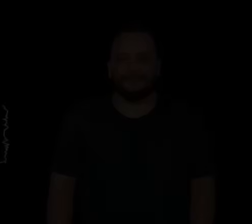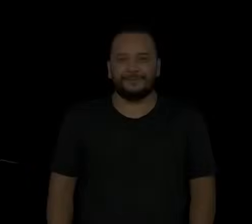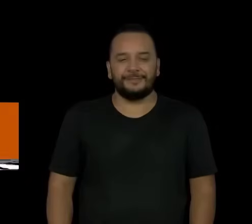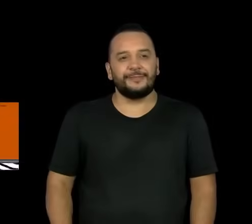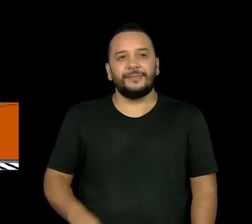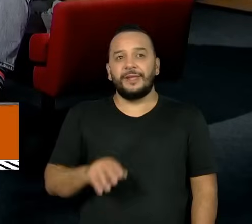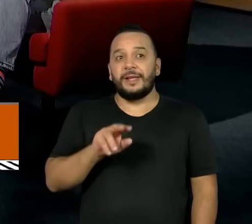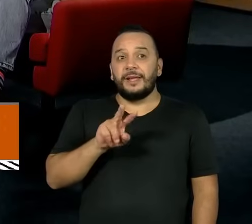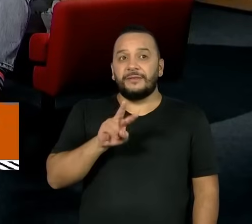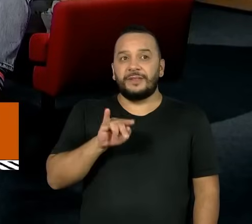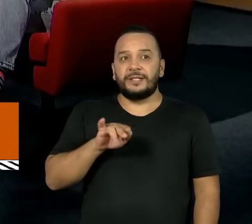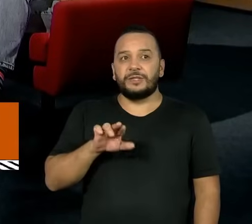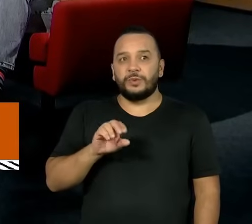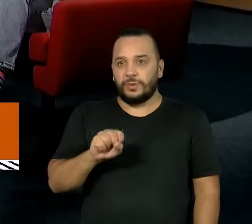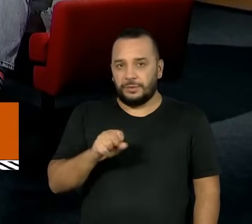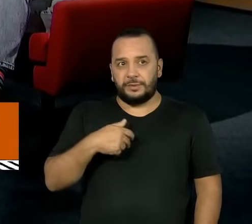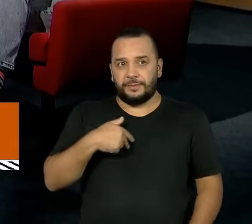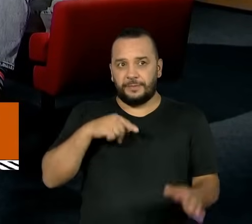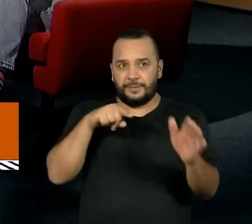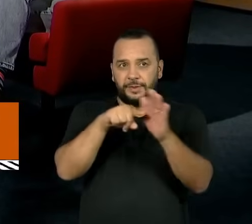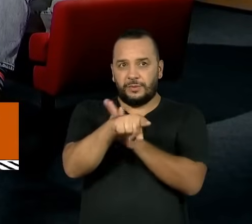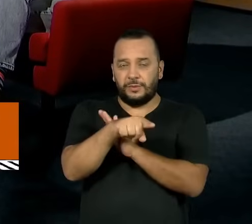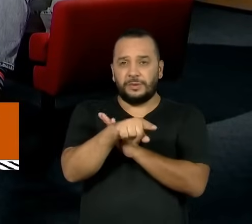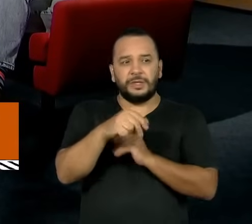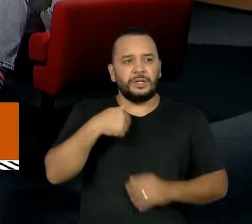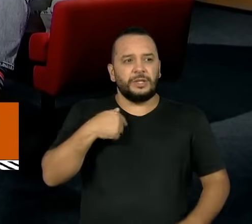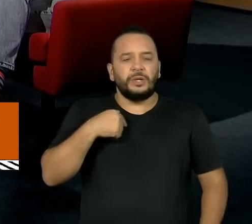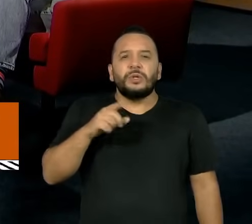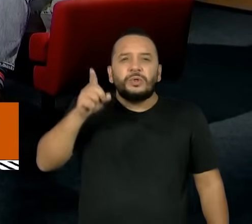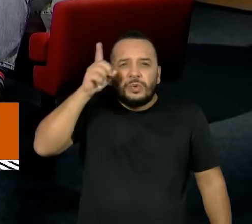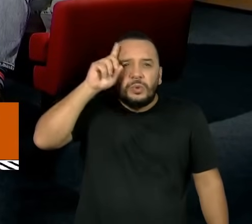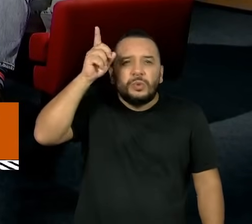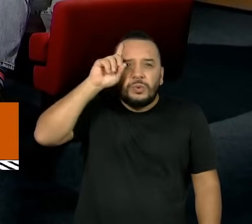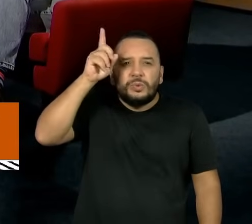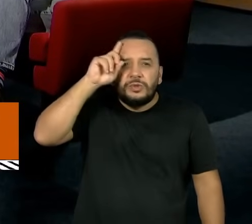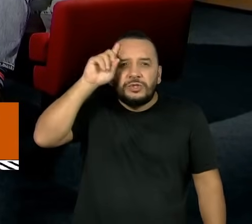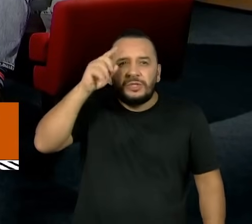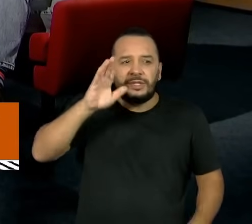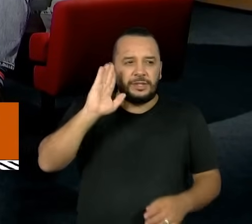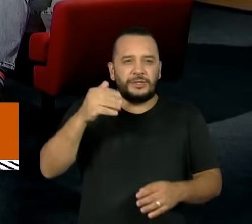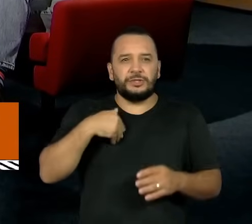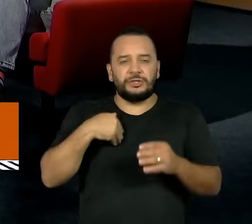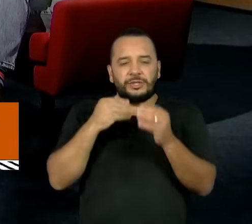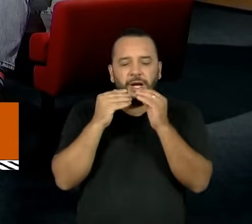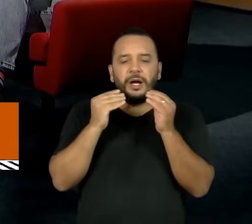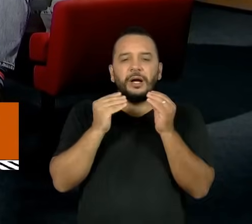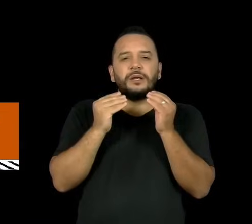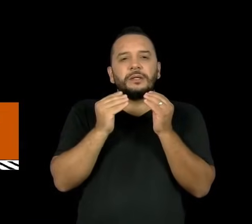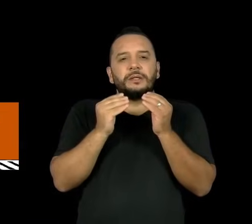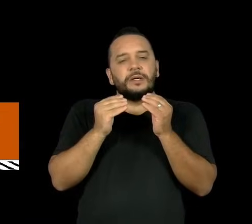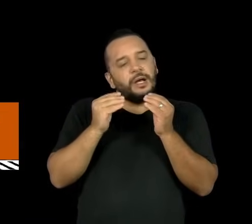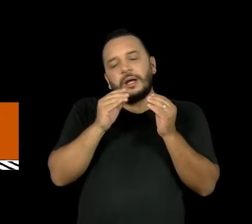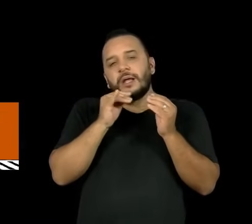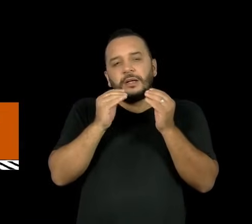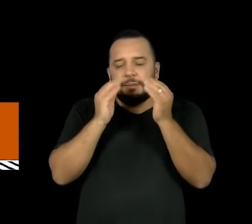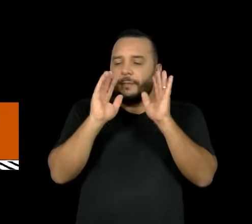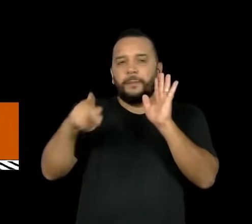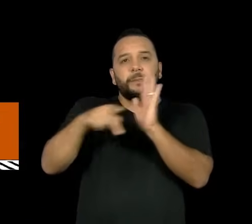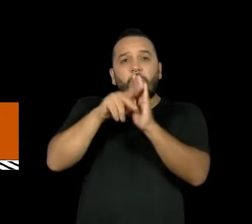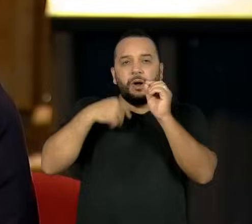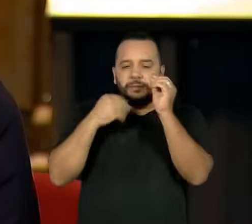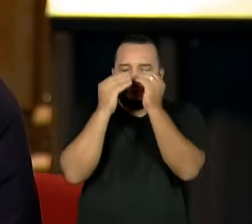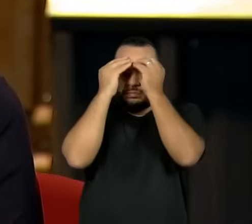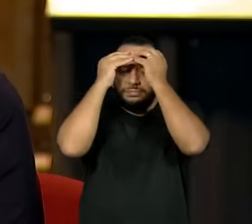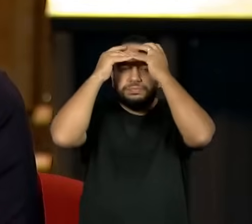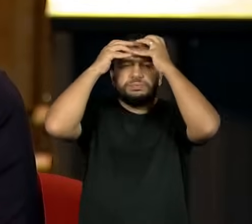Vinícius Tardim, uso diário de psilocibina em pessoas sem patologia é danoso à